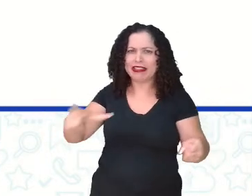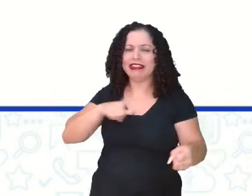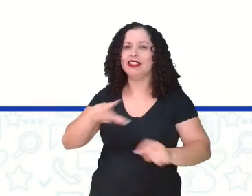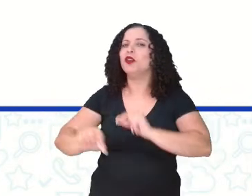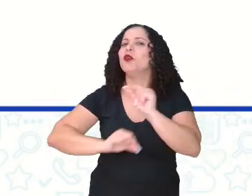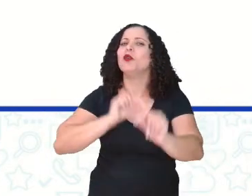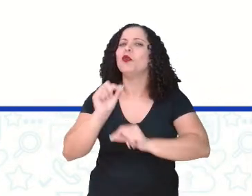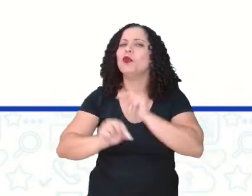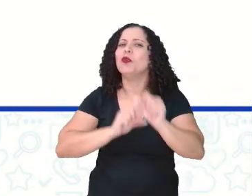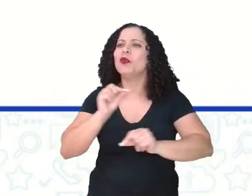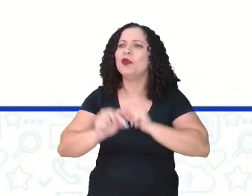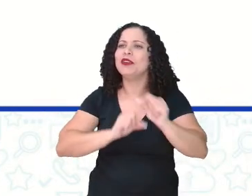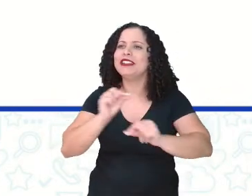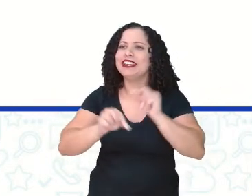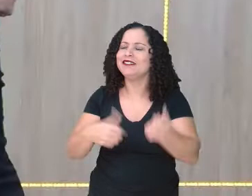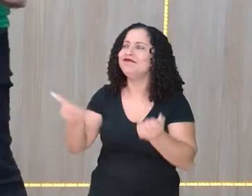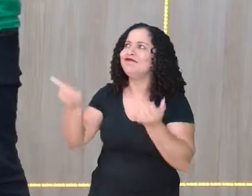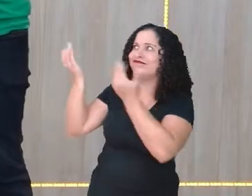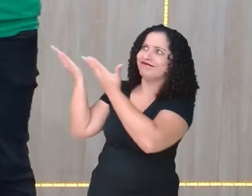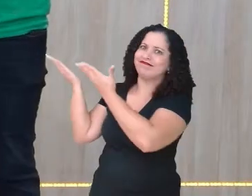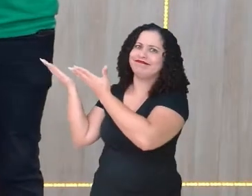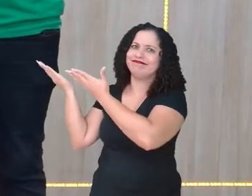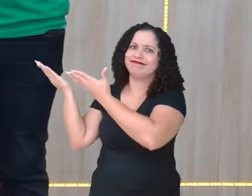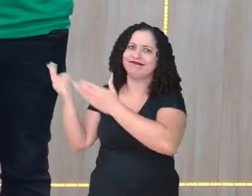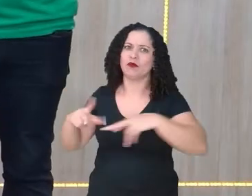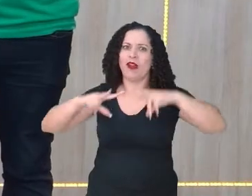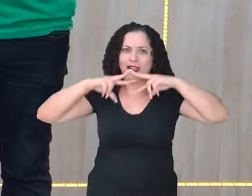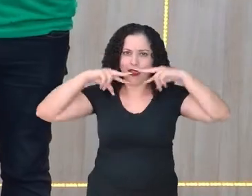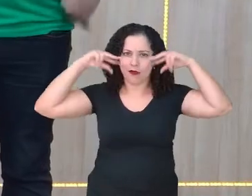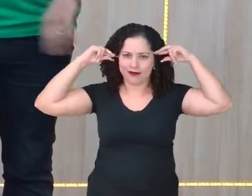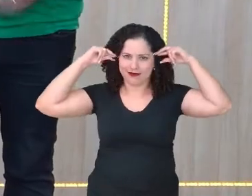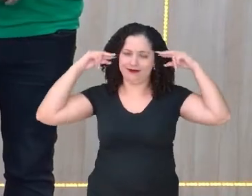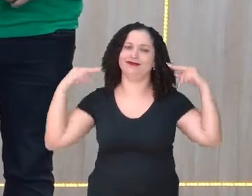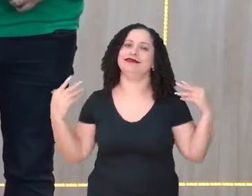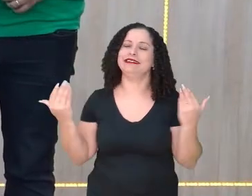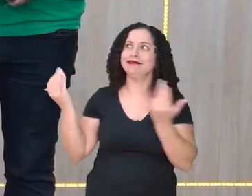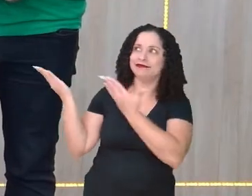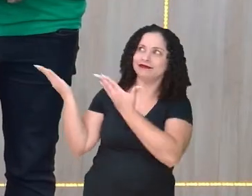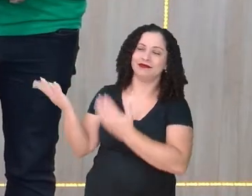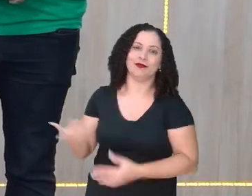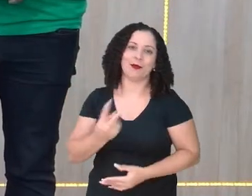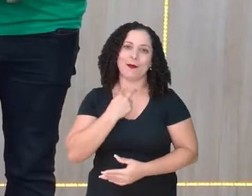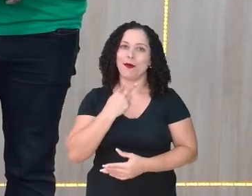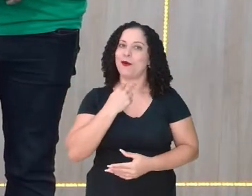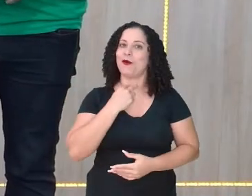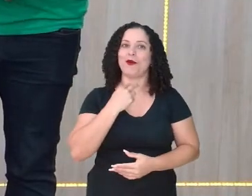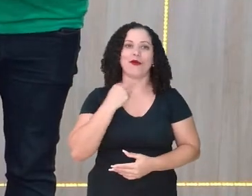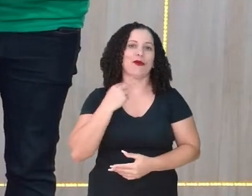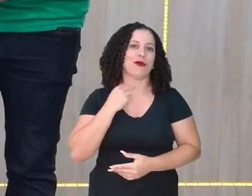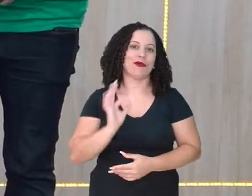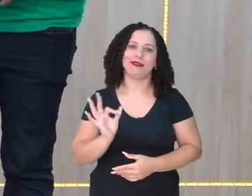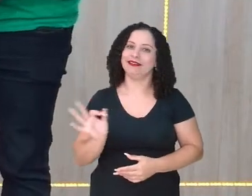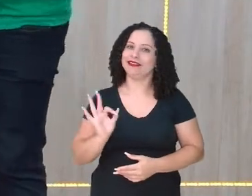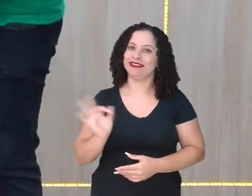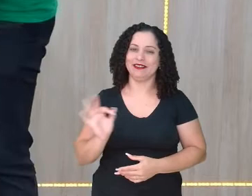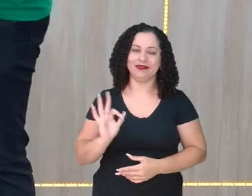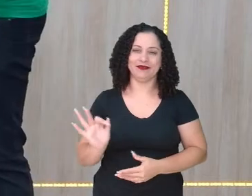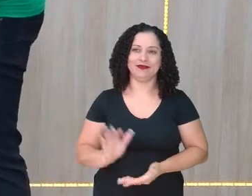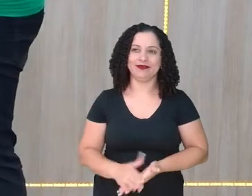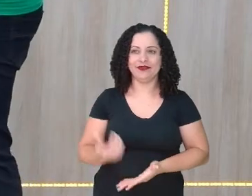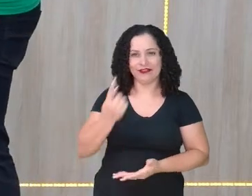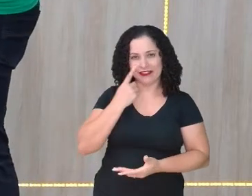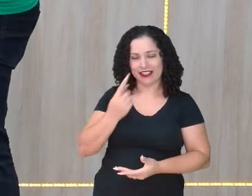um estandarte pendurado de alguém. Nossa, mas não pode. Queridos, isso não pode acontecer, não é? Então, olha